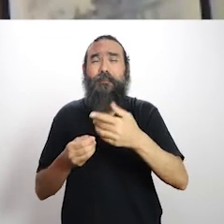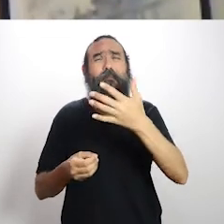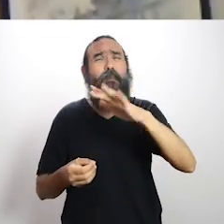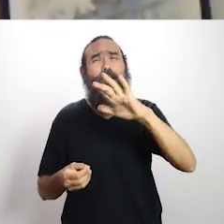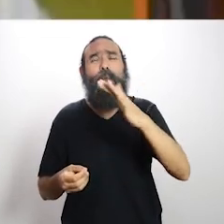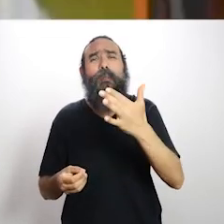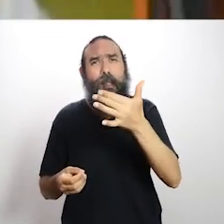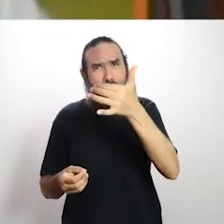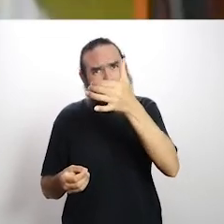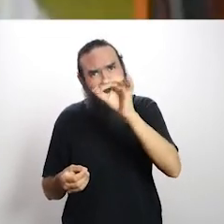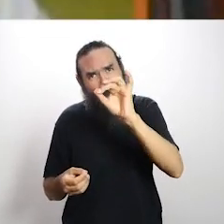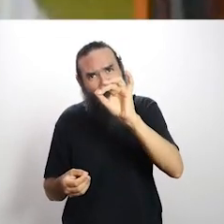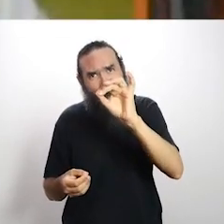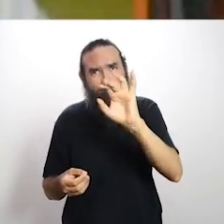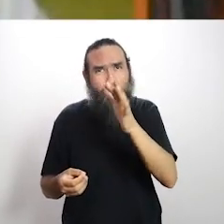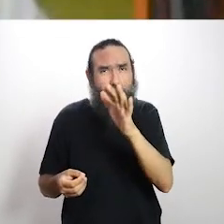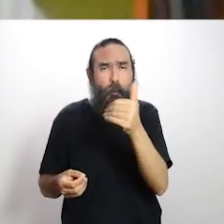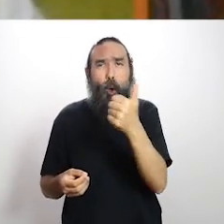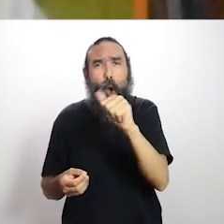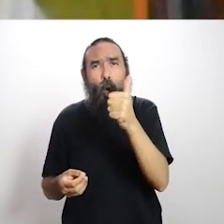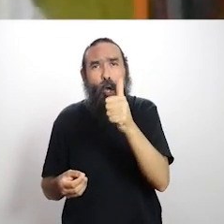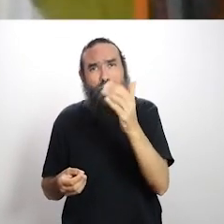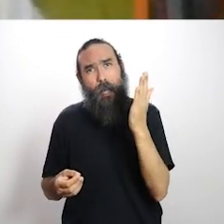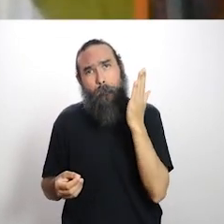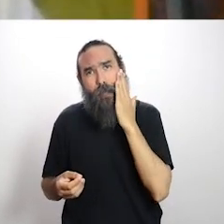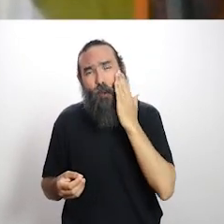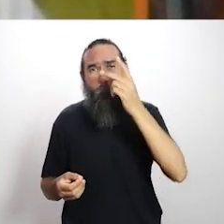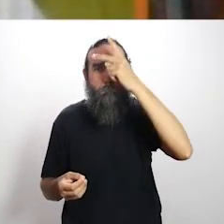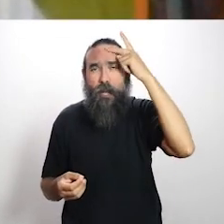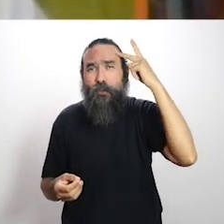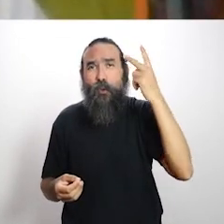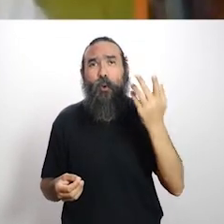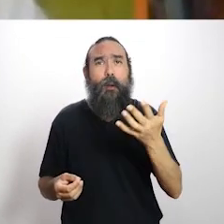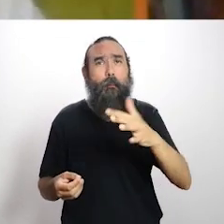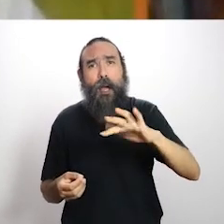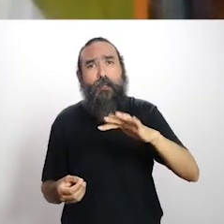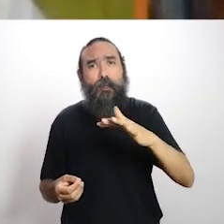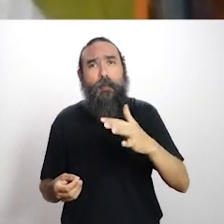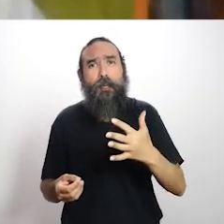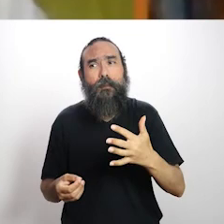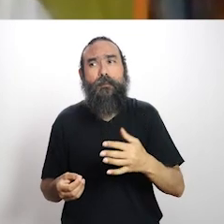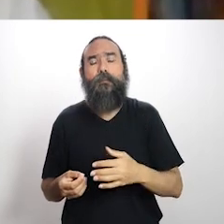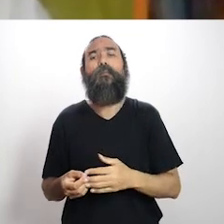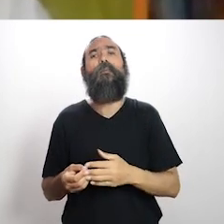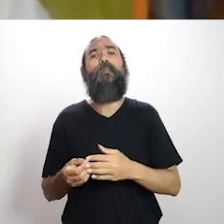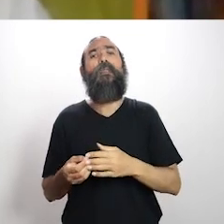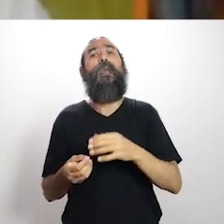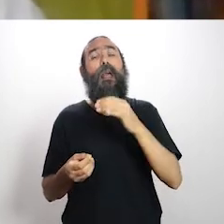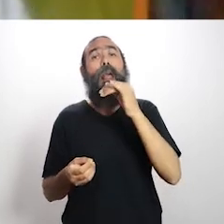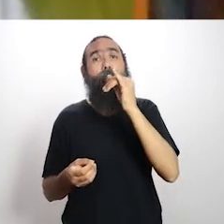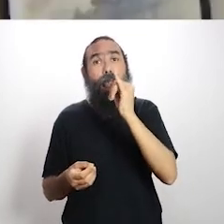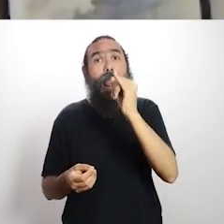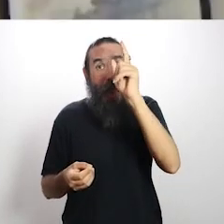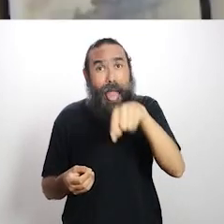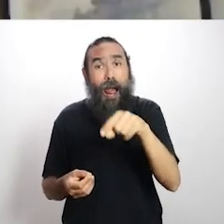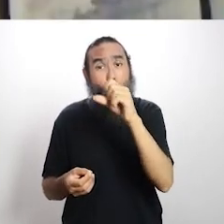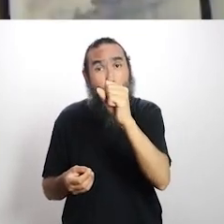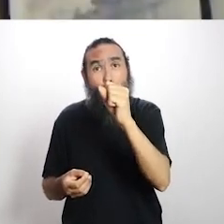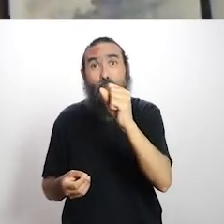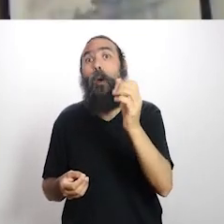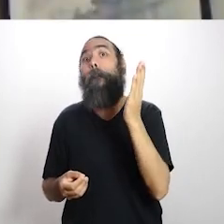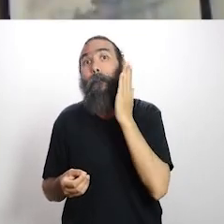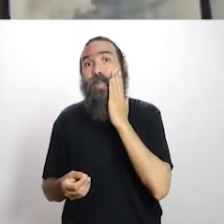60 60 70 mil reais da prefeitura específica é eu estava